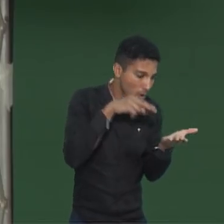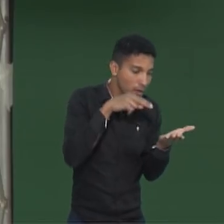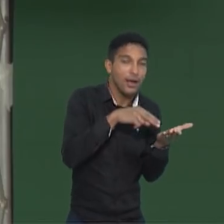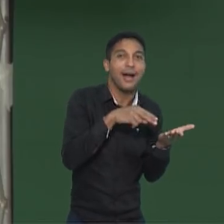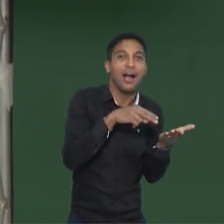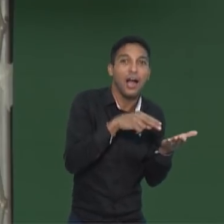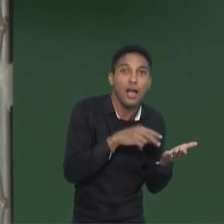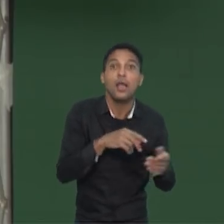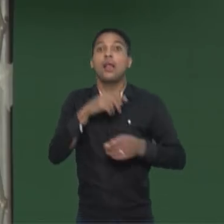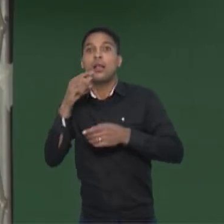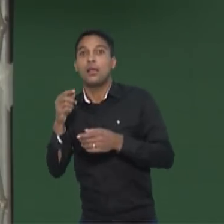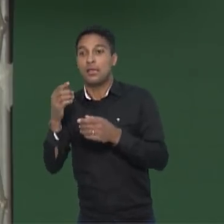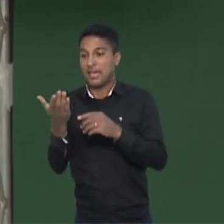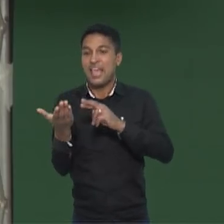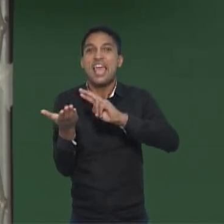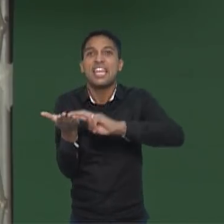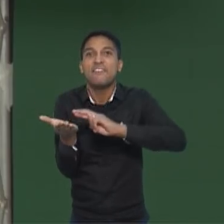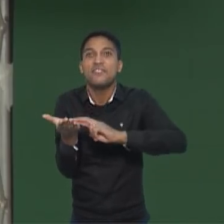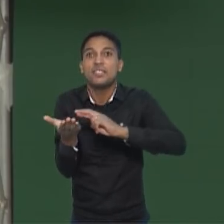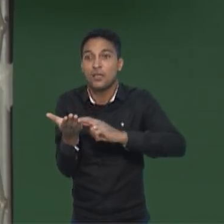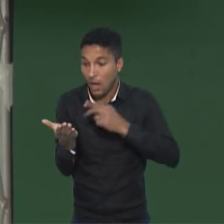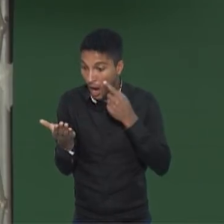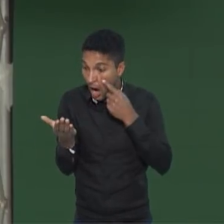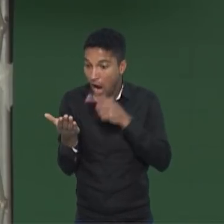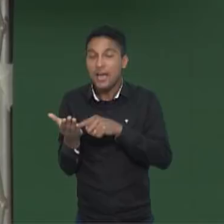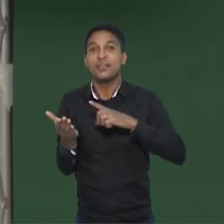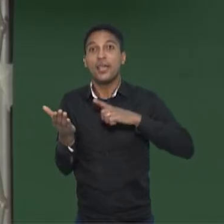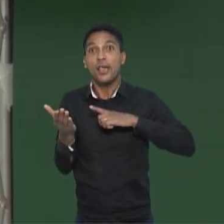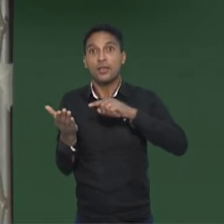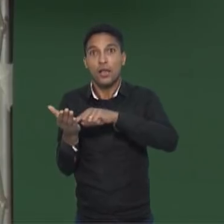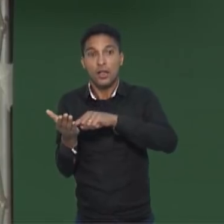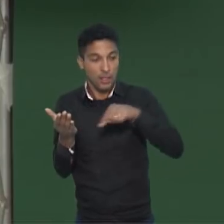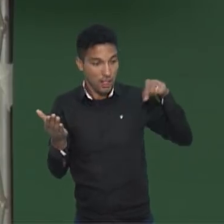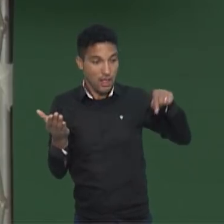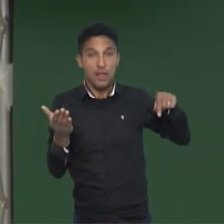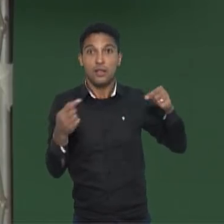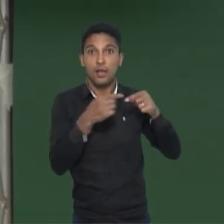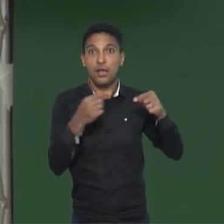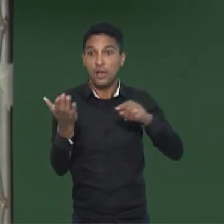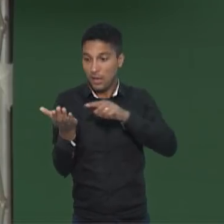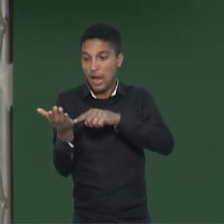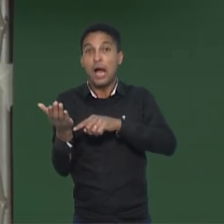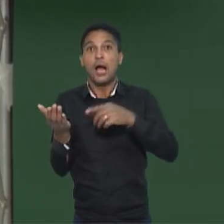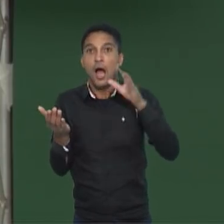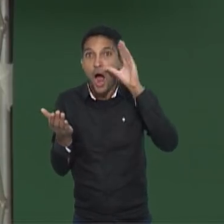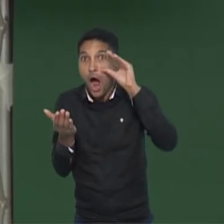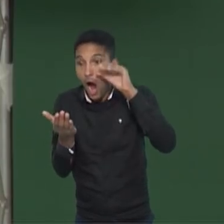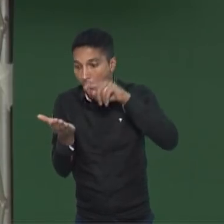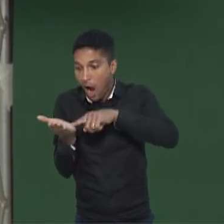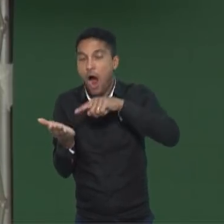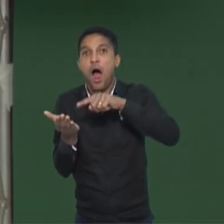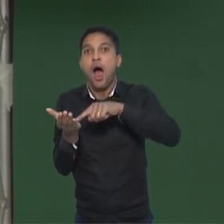que quer saber mais conteúdo sobre essas ficções ou sobre histórias verdadeiras também.